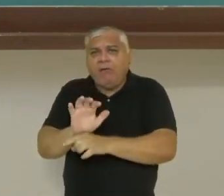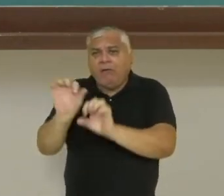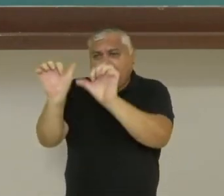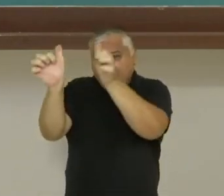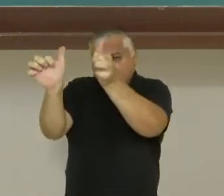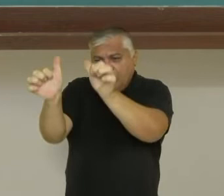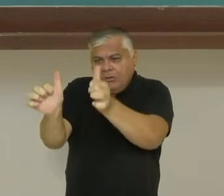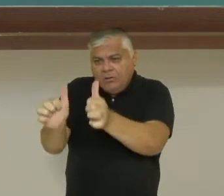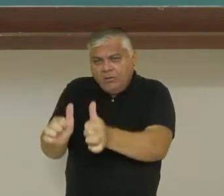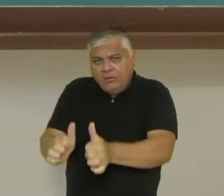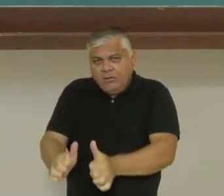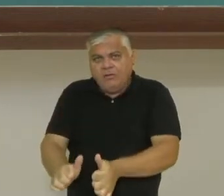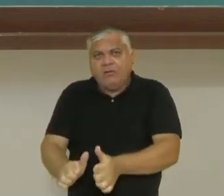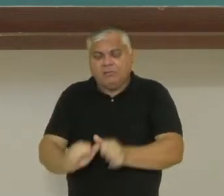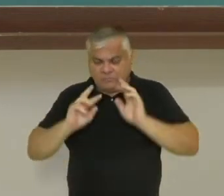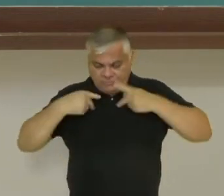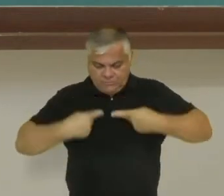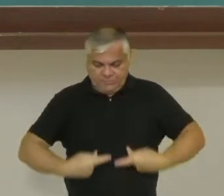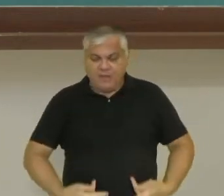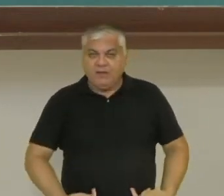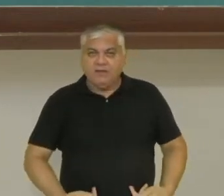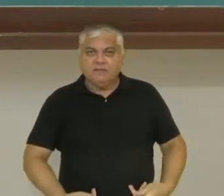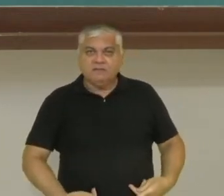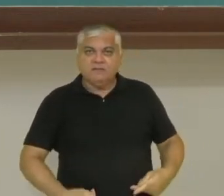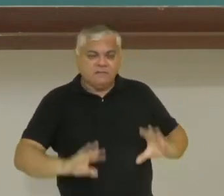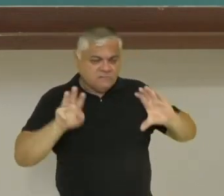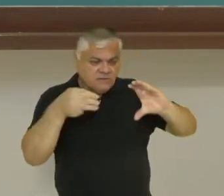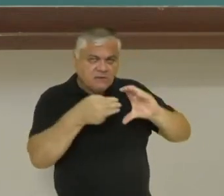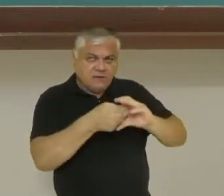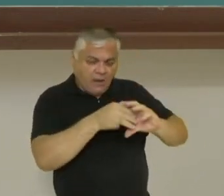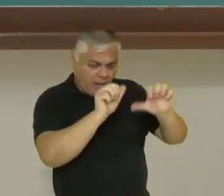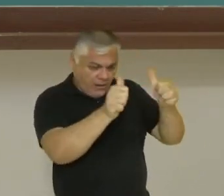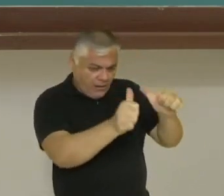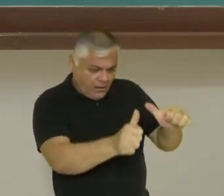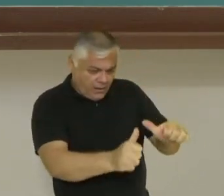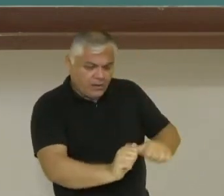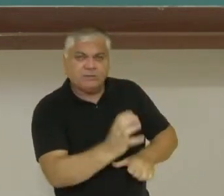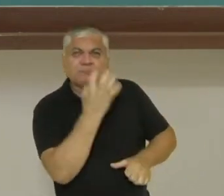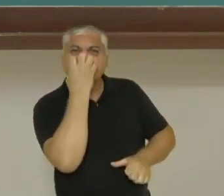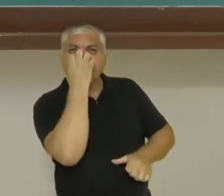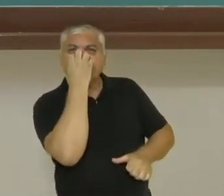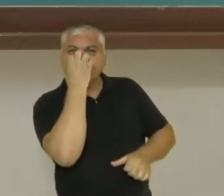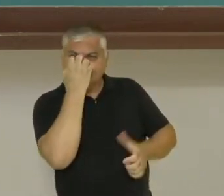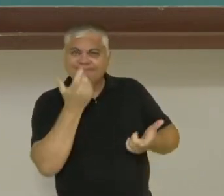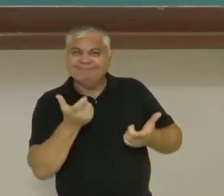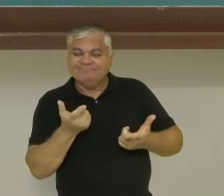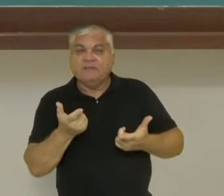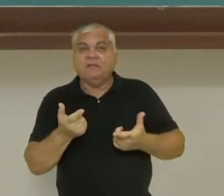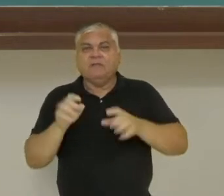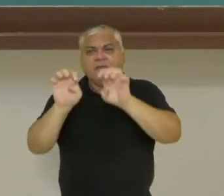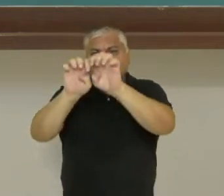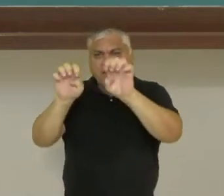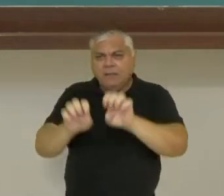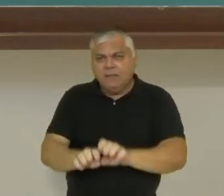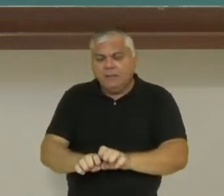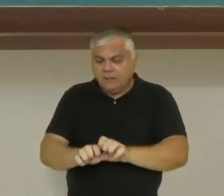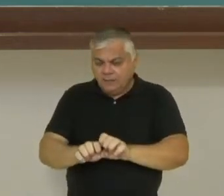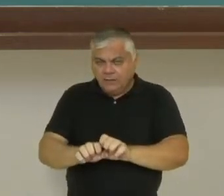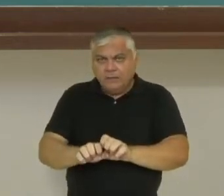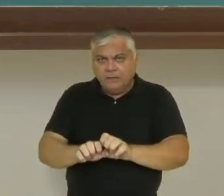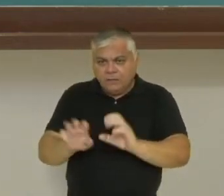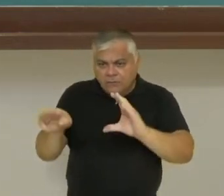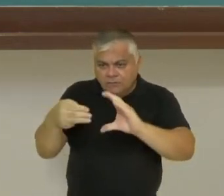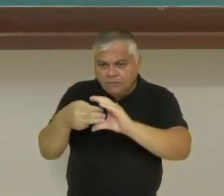vai dar ali também a capacidade das reações que ocorrem. Todo o metabolismo, né? Transporte